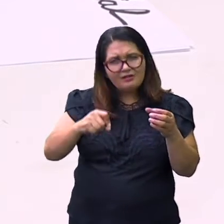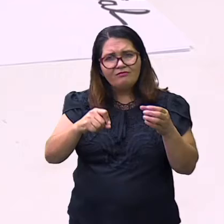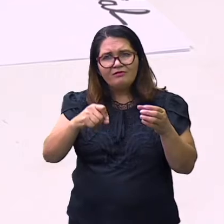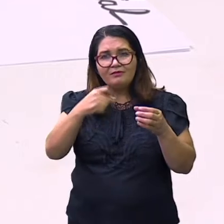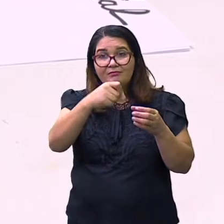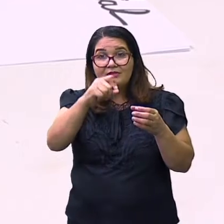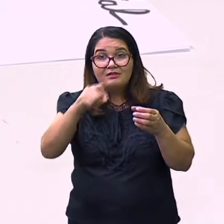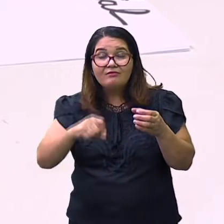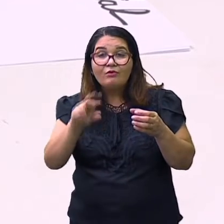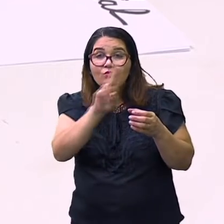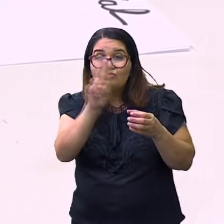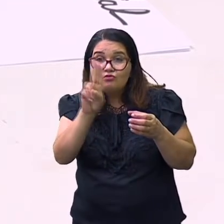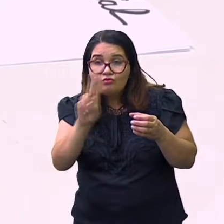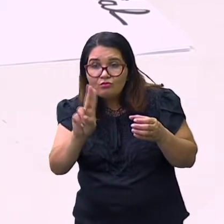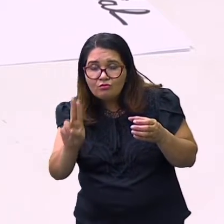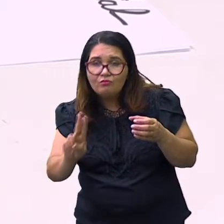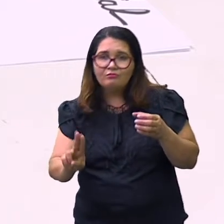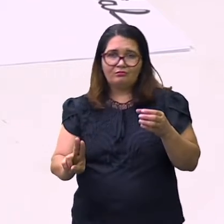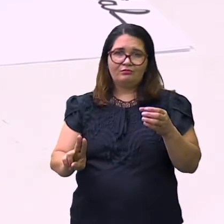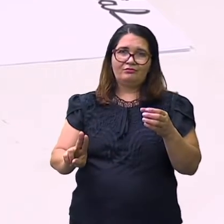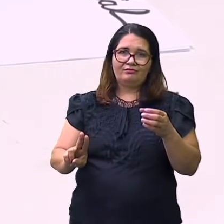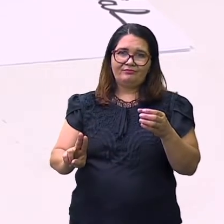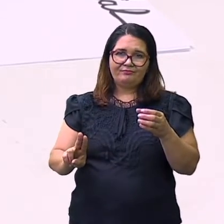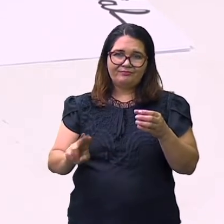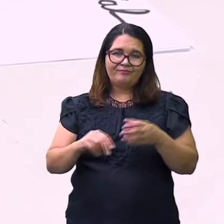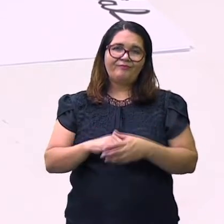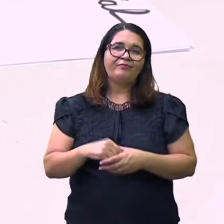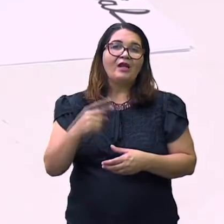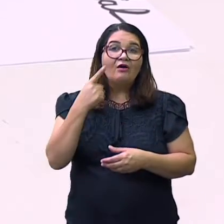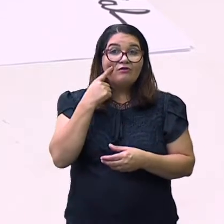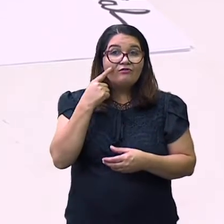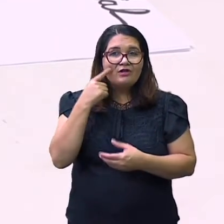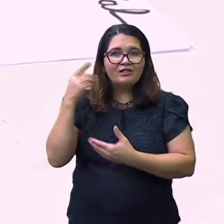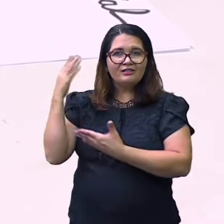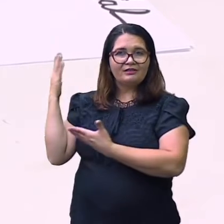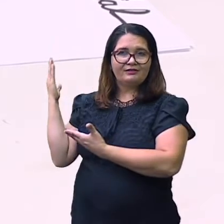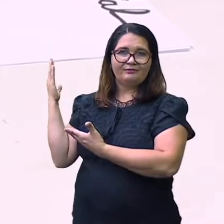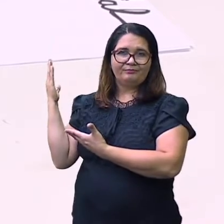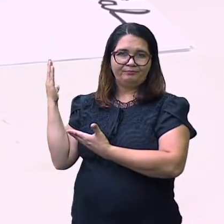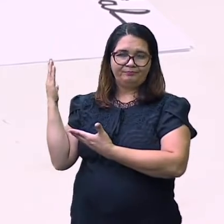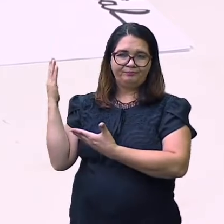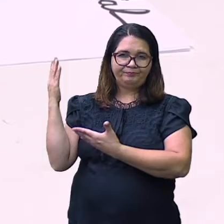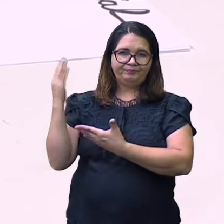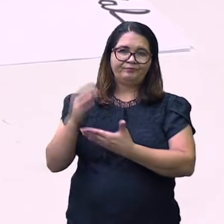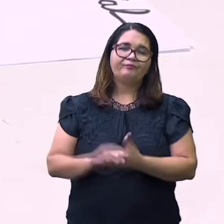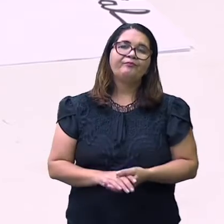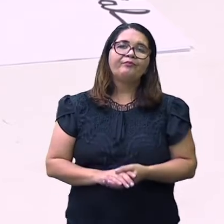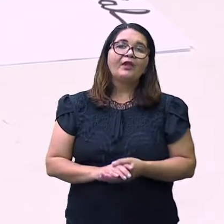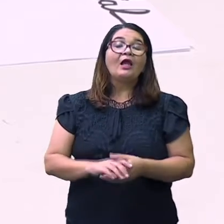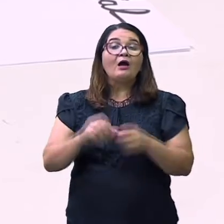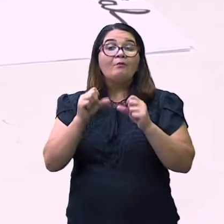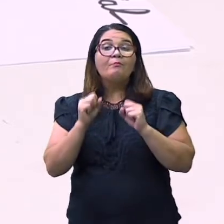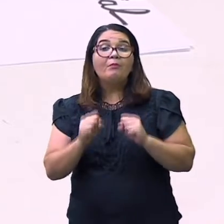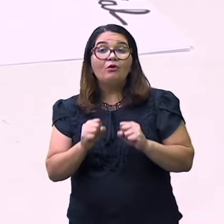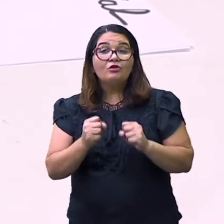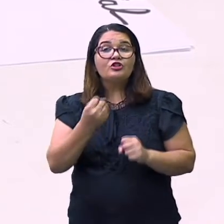no palitinho, né? Que é o que eu quero. Ao invés de escrever, aí eu vou colocar um número. Vamos